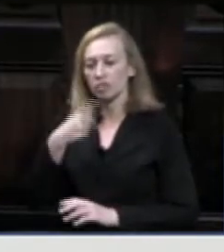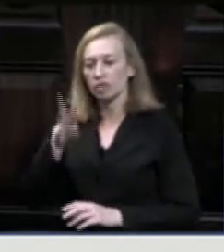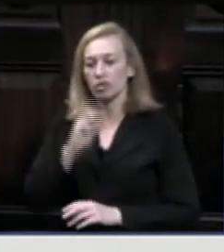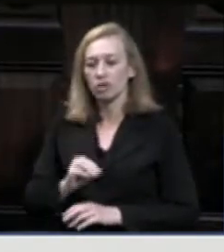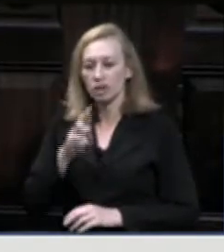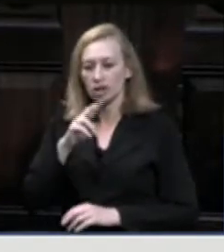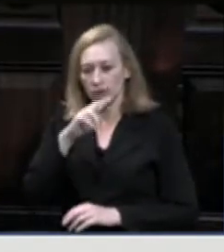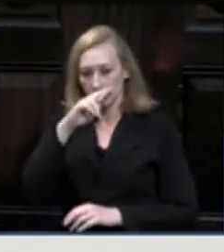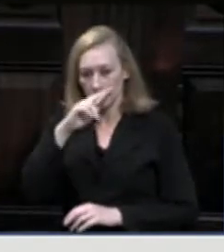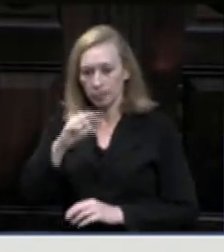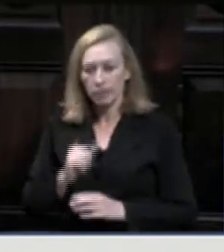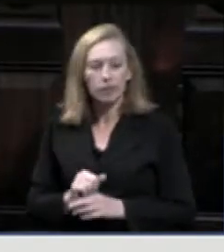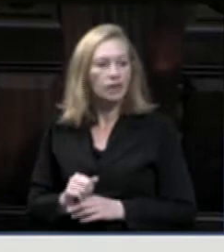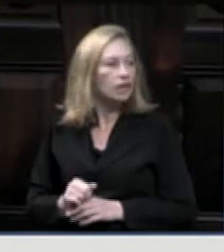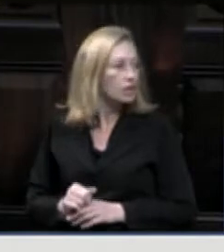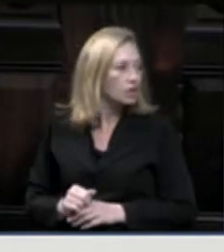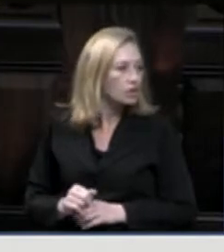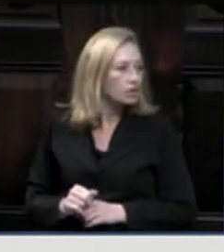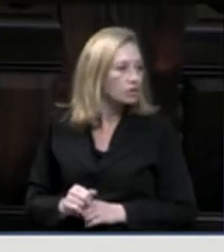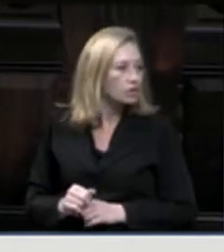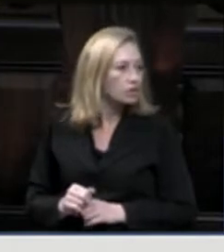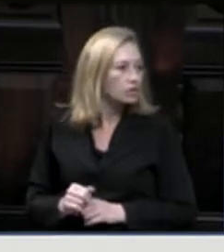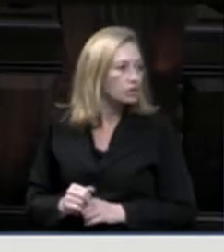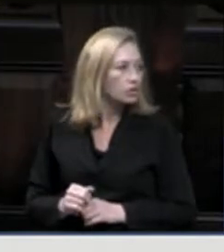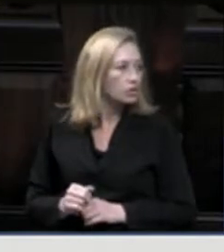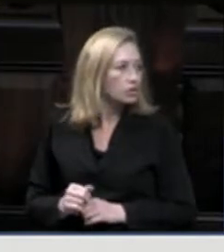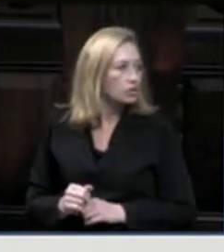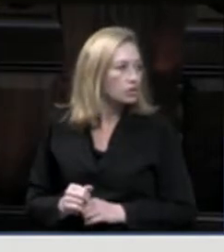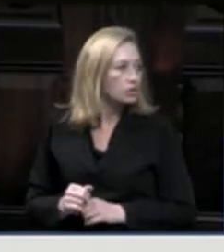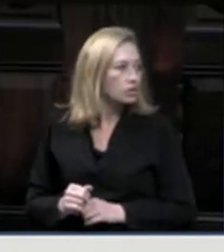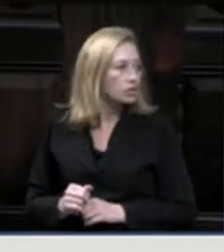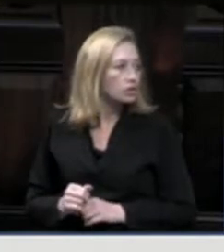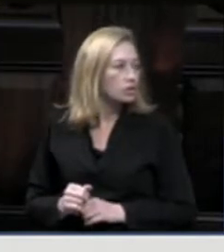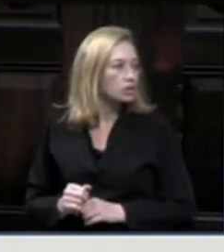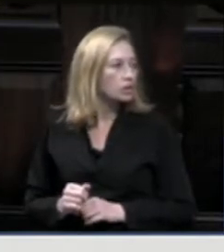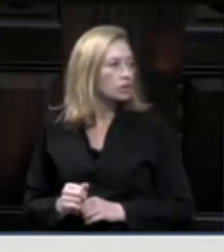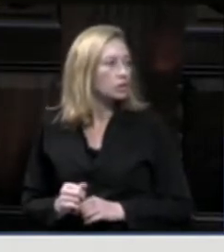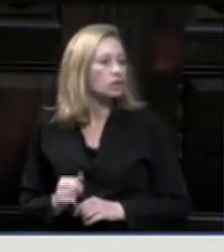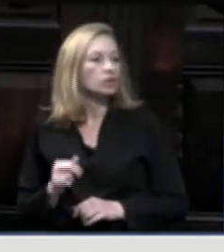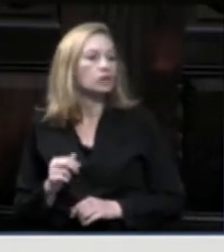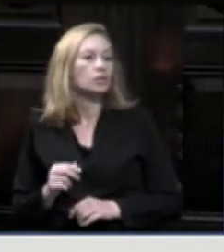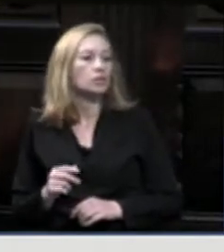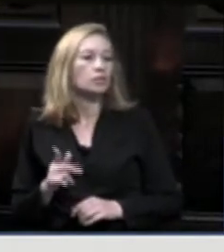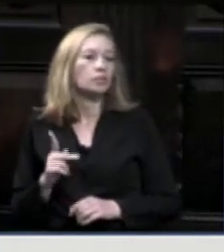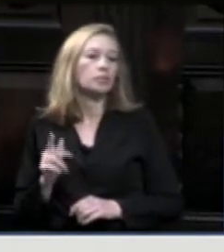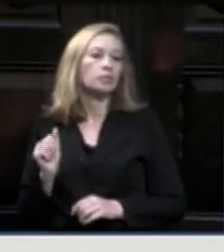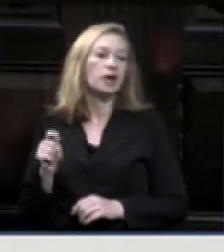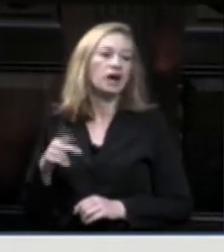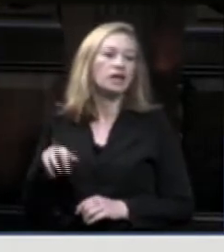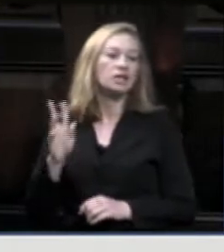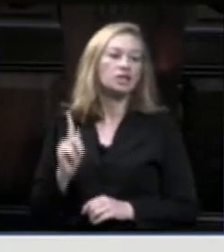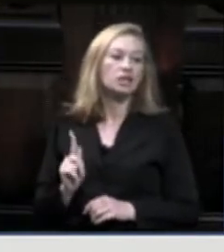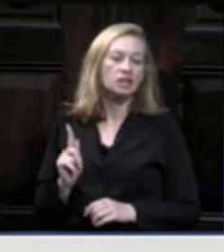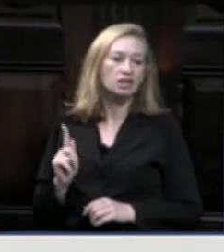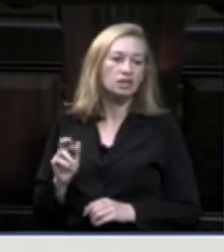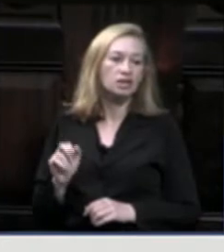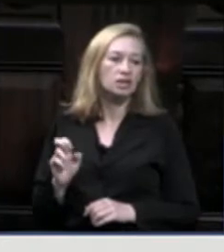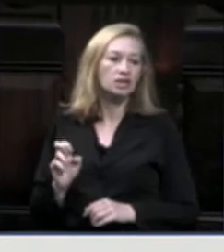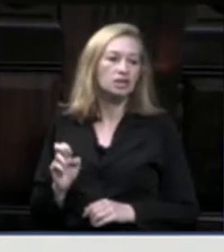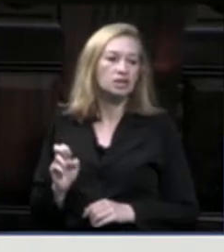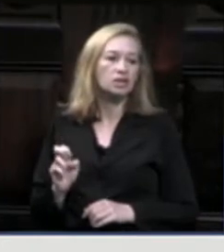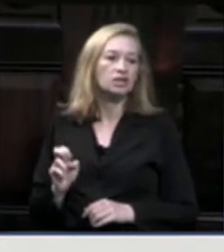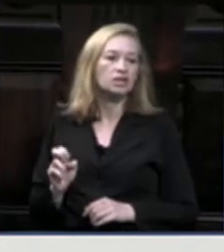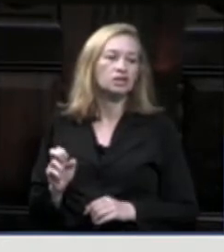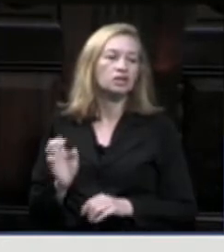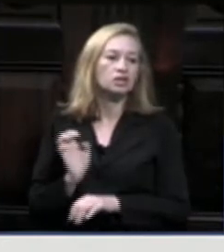dá o nome de Engenheiro José Chacon de Assis ao Parque Estadual da Serra de Tiririca, no município de Niterói, pendendo de parecer das